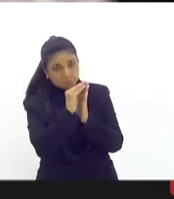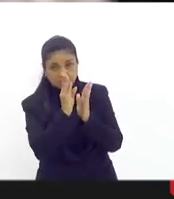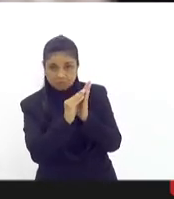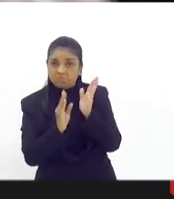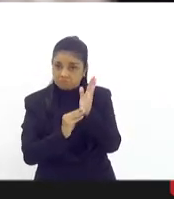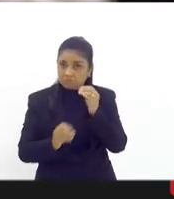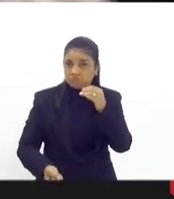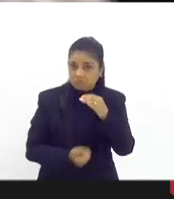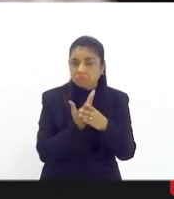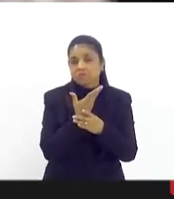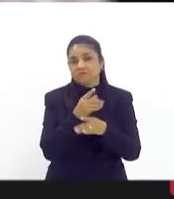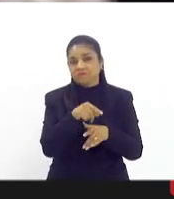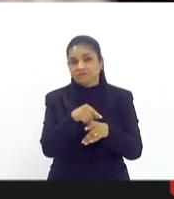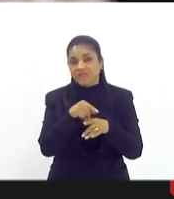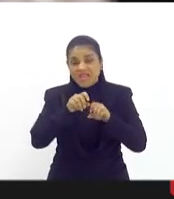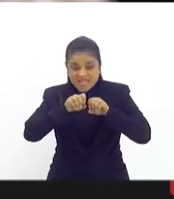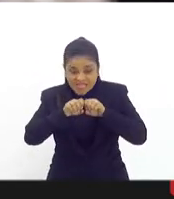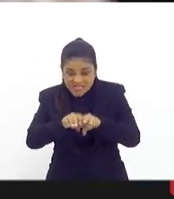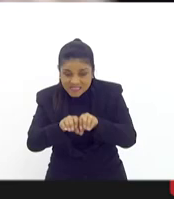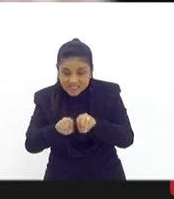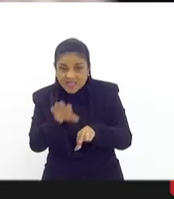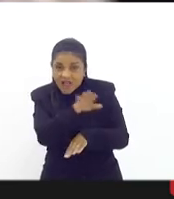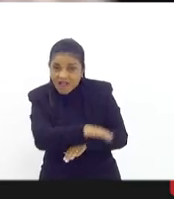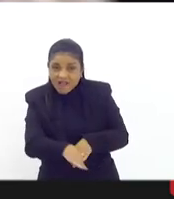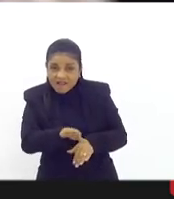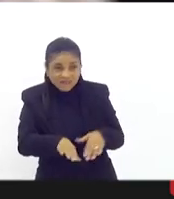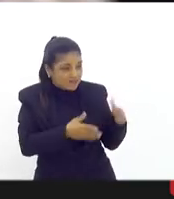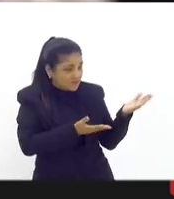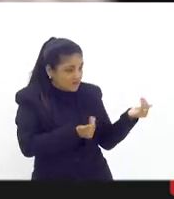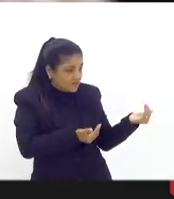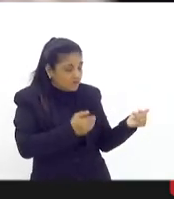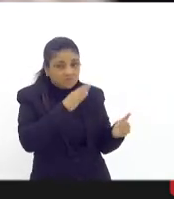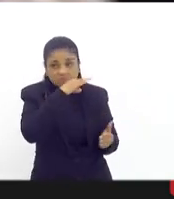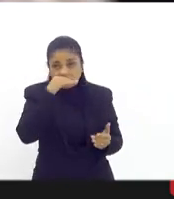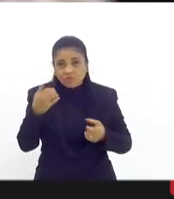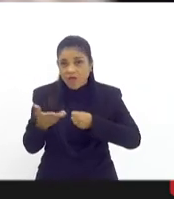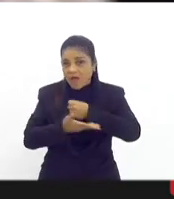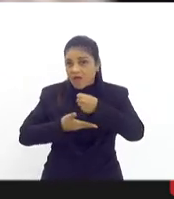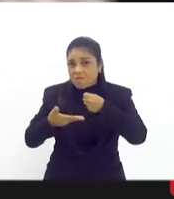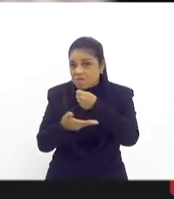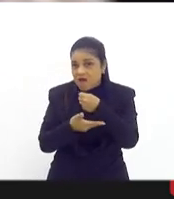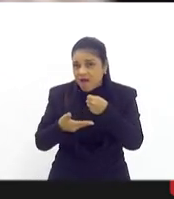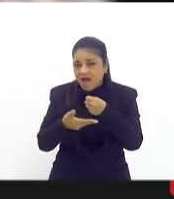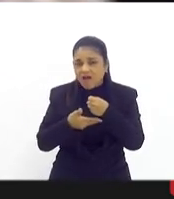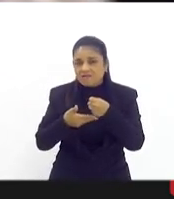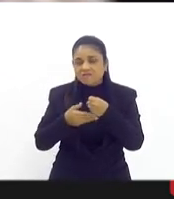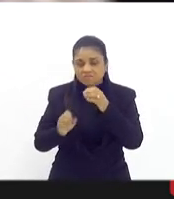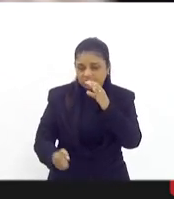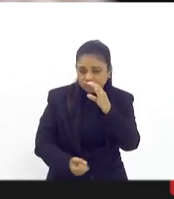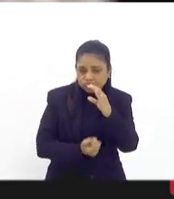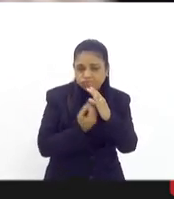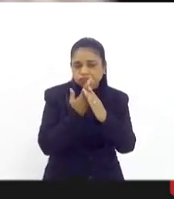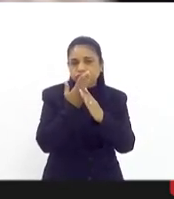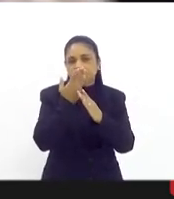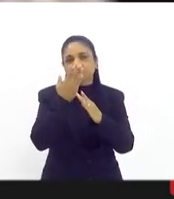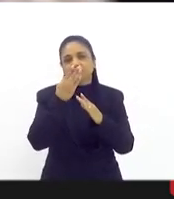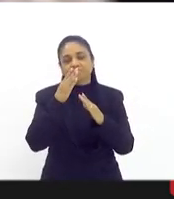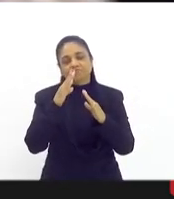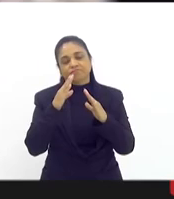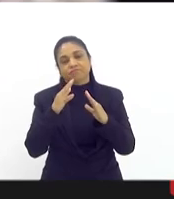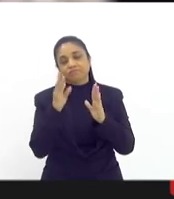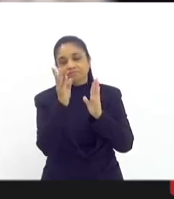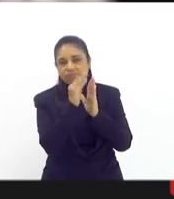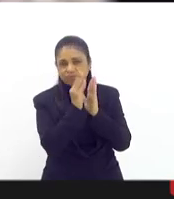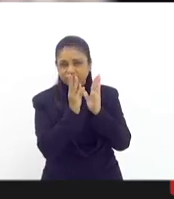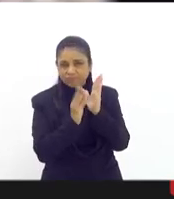Então, ensinar a criança e o adolescente, desde a base, desde a escola, a criar conteúdo com responsabilidade